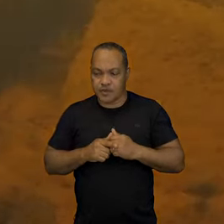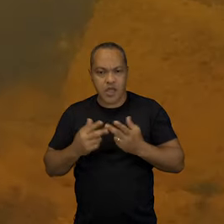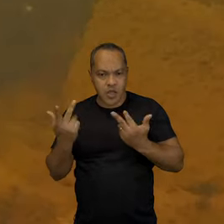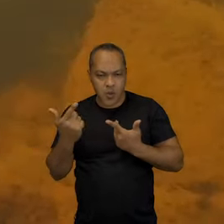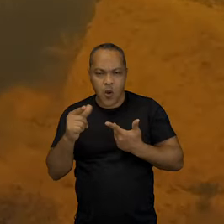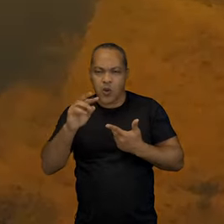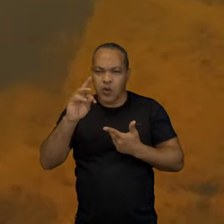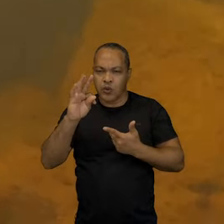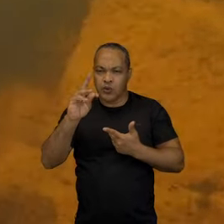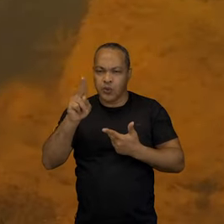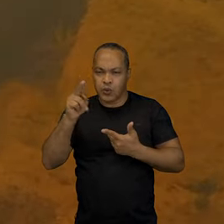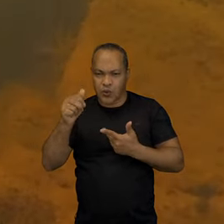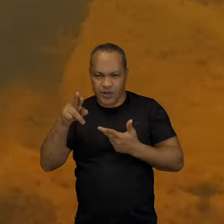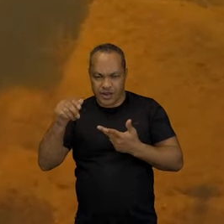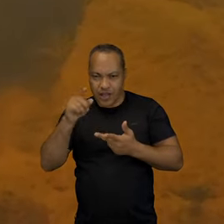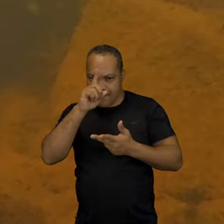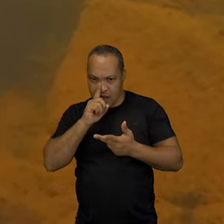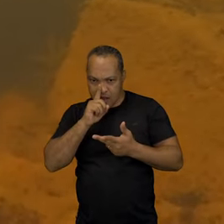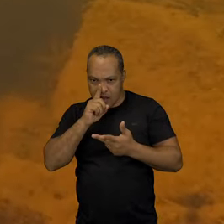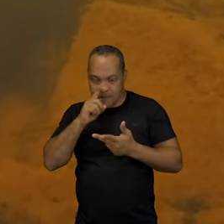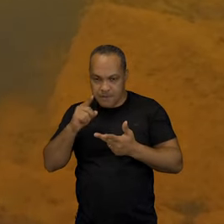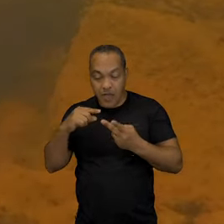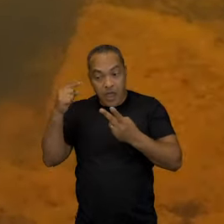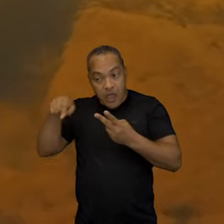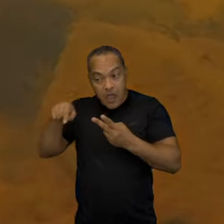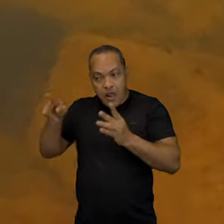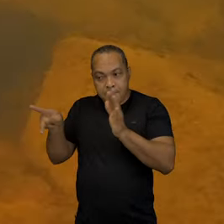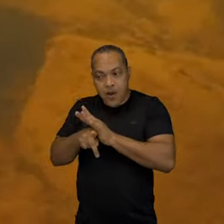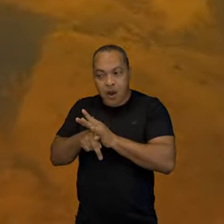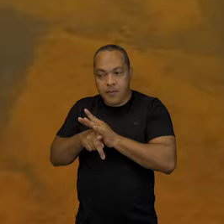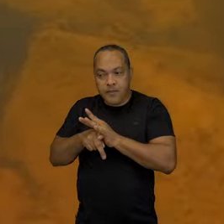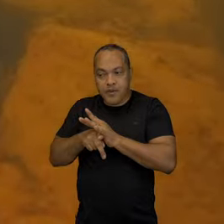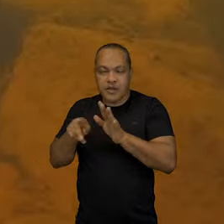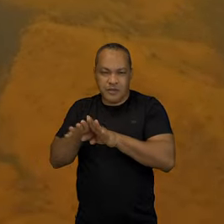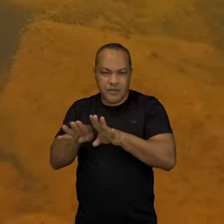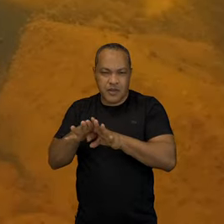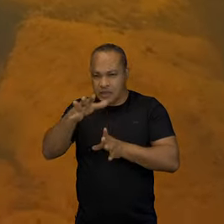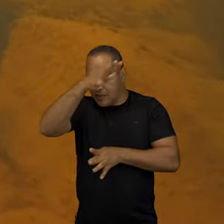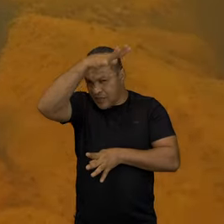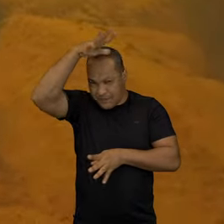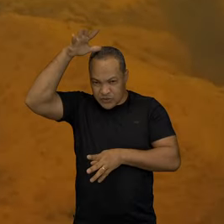Assim como o tucunaré amarelo, essas espécies são nativas da bacia Tocantins-Araguaia.